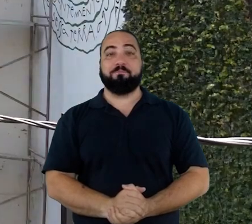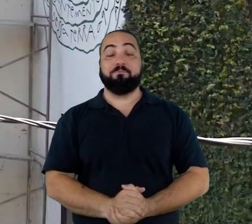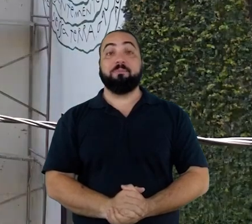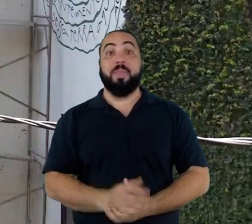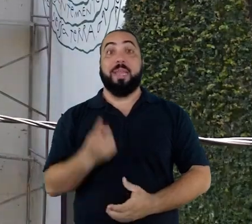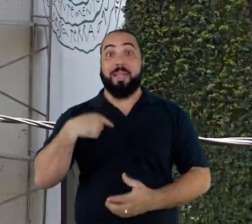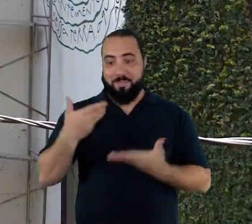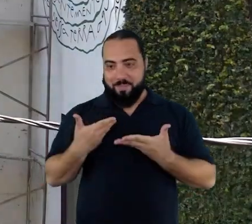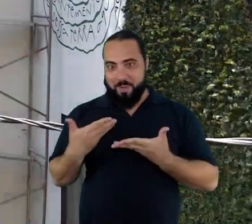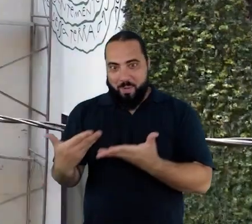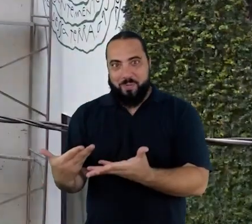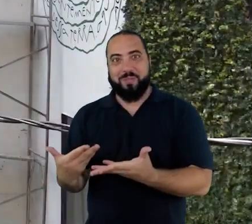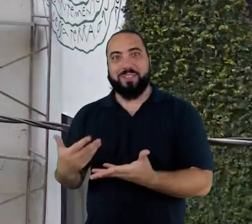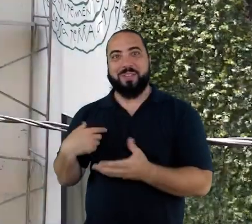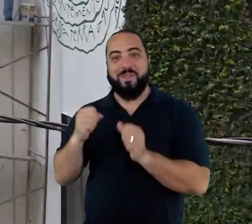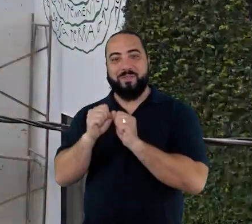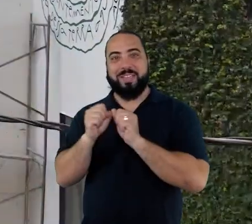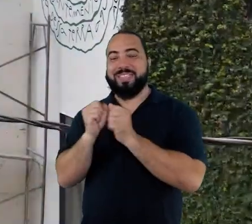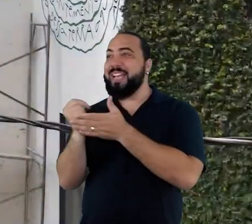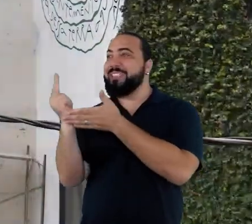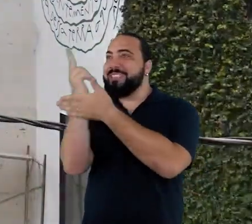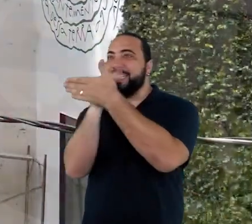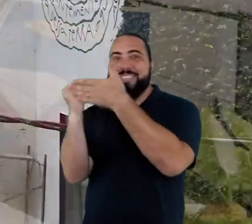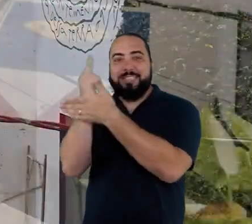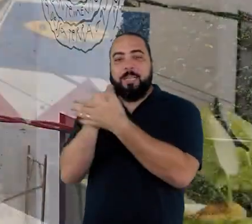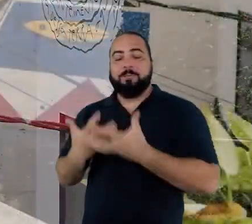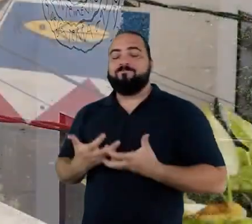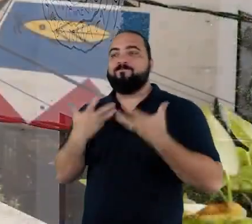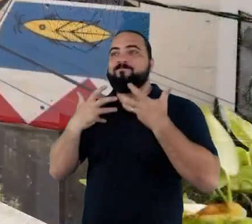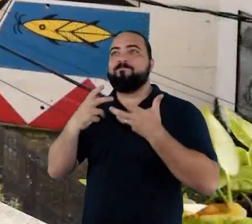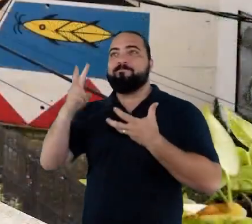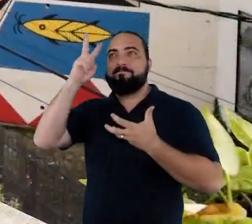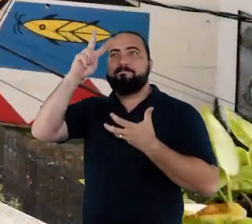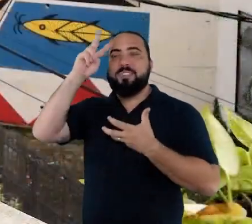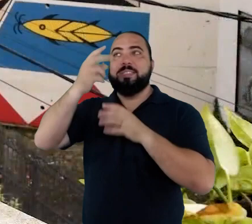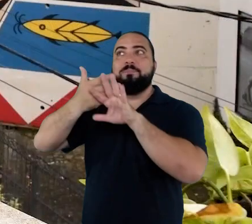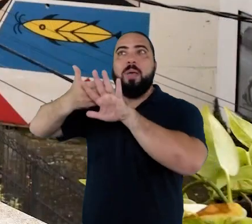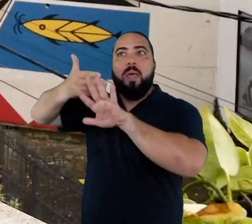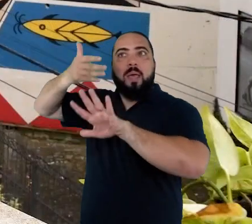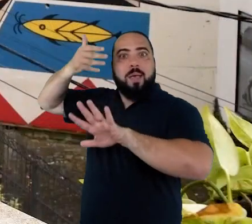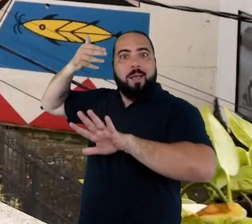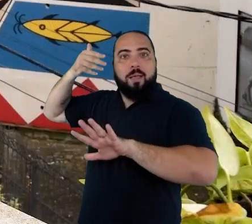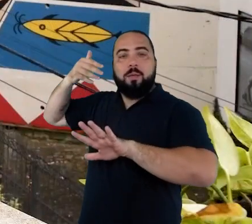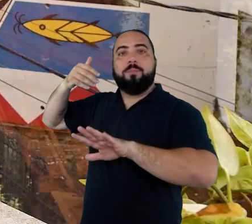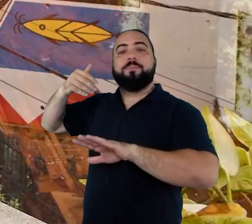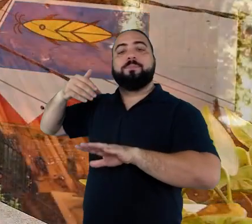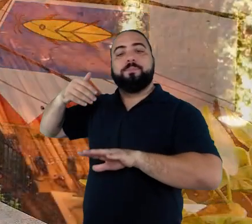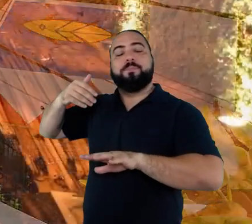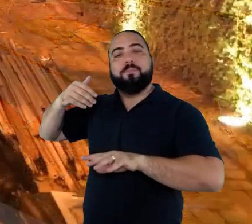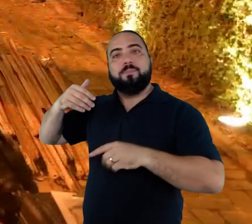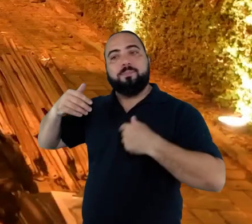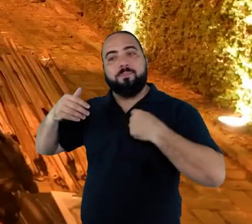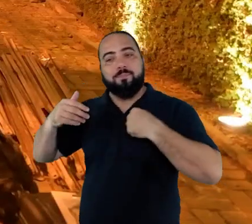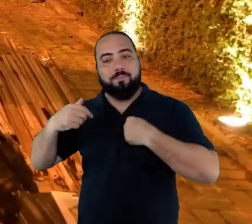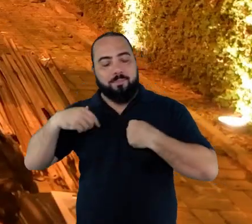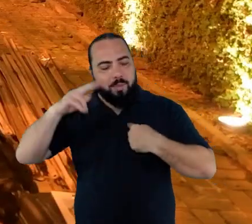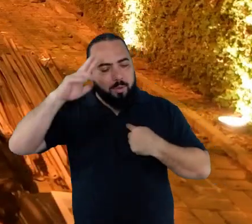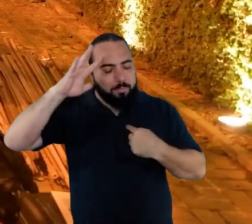E depois que eu recebi esse convite para fazer esse desenho inspirado na ancestralidade, Antônio Tom. Eu